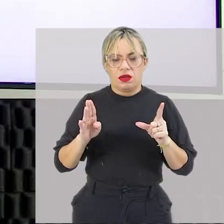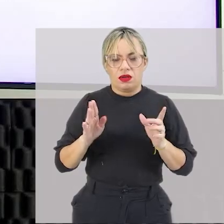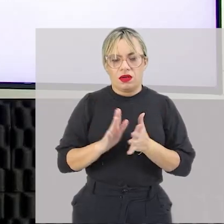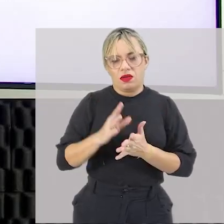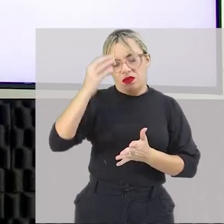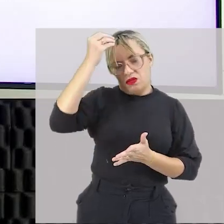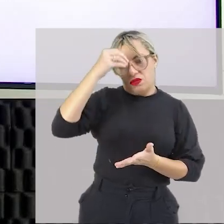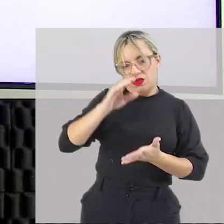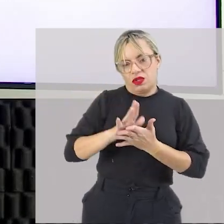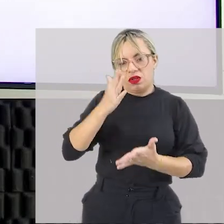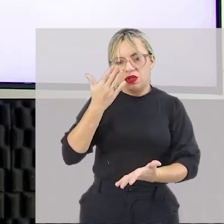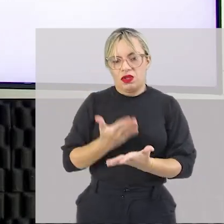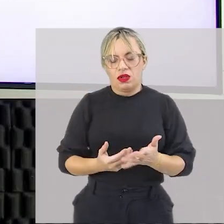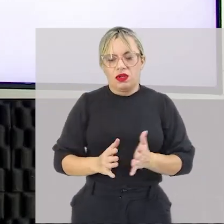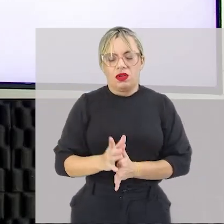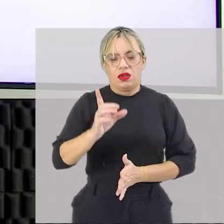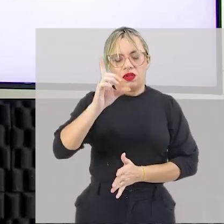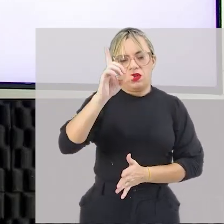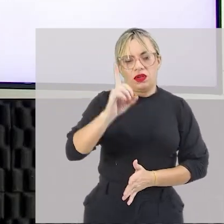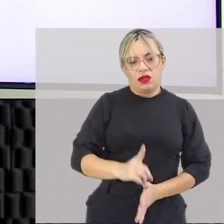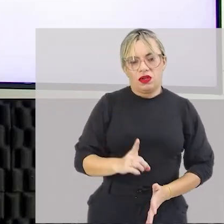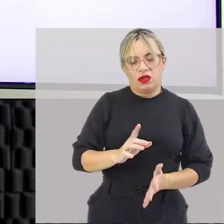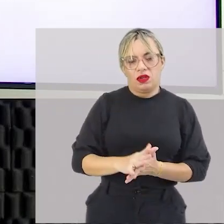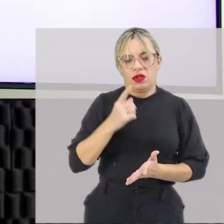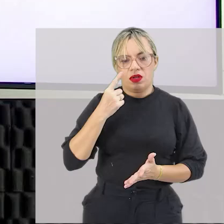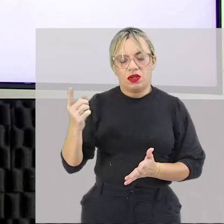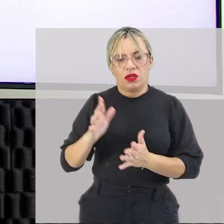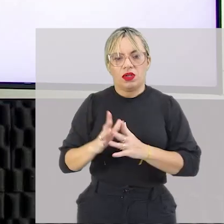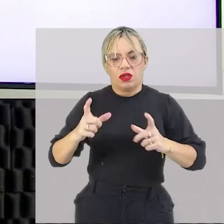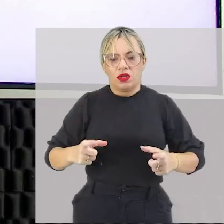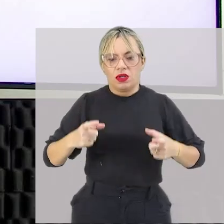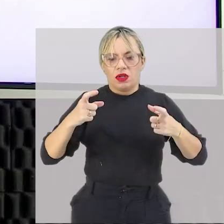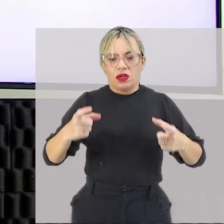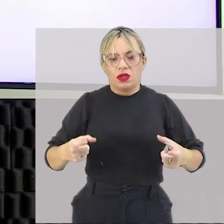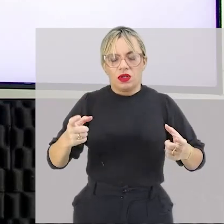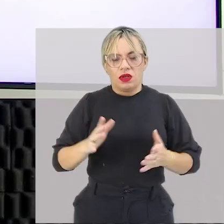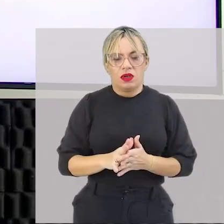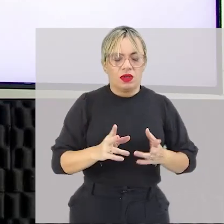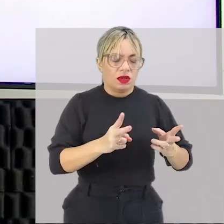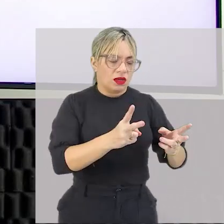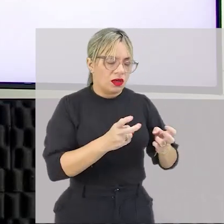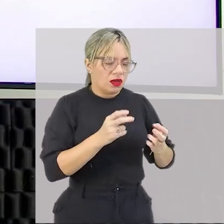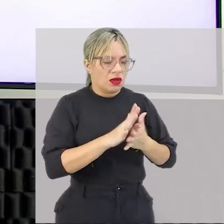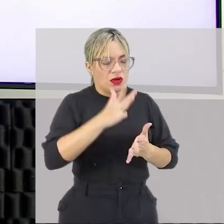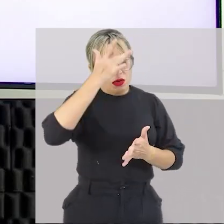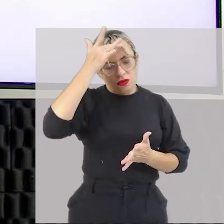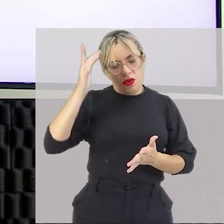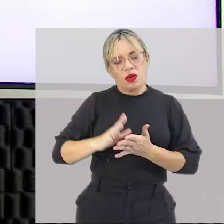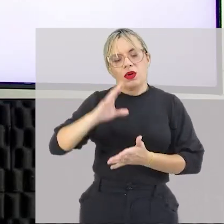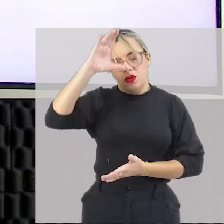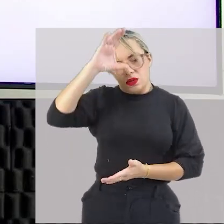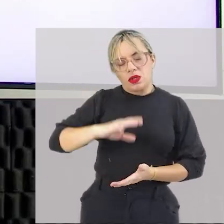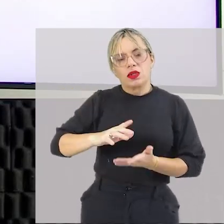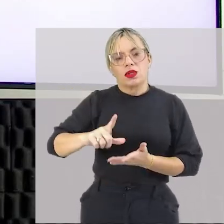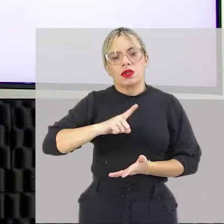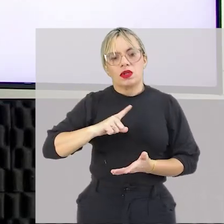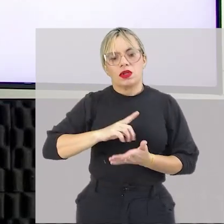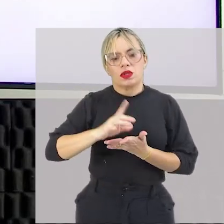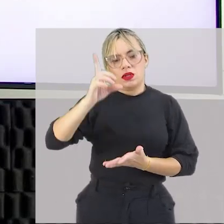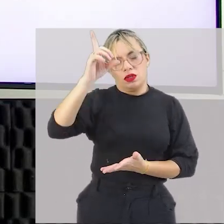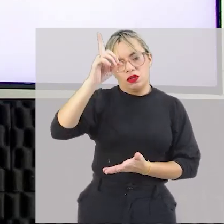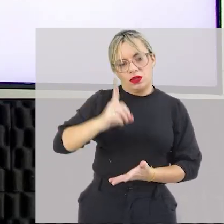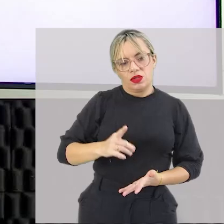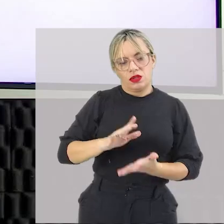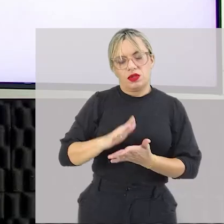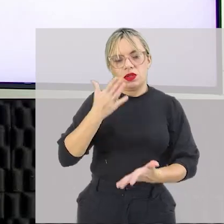direito civil, o direito do indivíduo, né, que mora naquele espaço, de ser percebido como alguém que é cidadão, que tem direitos, ele